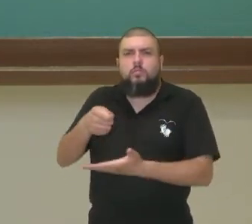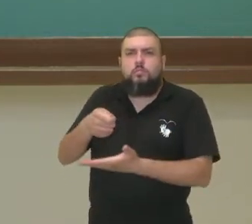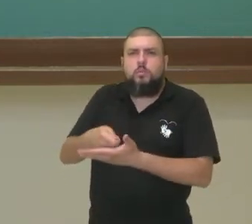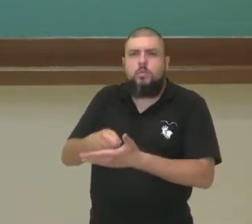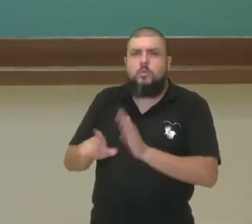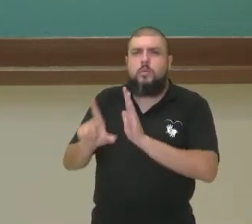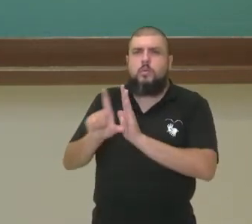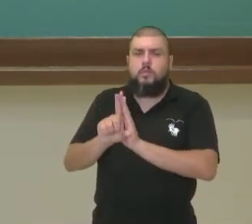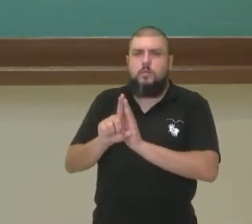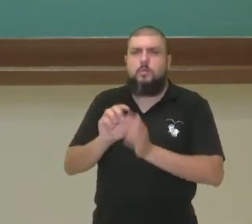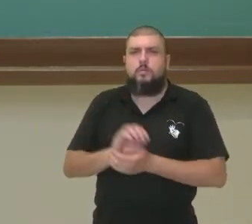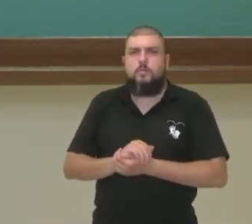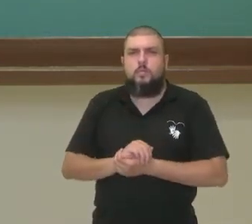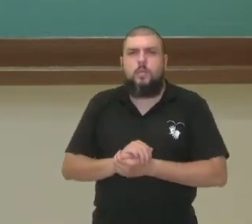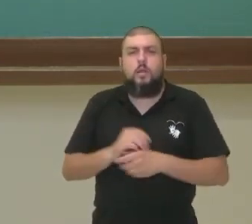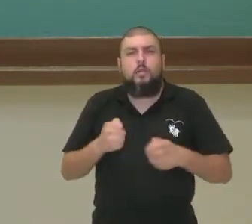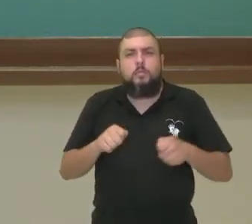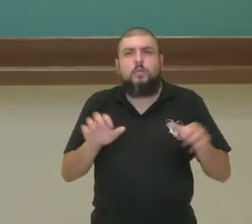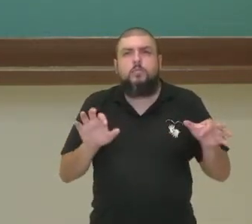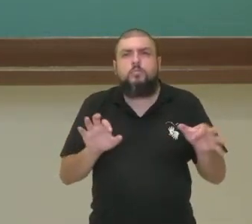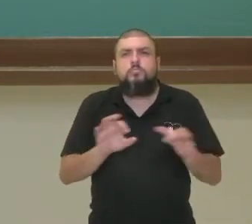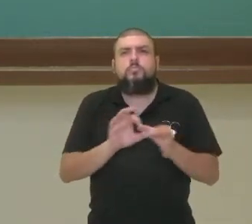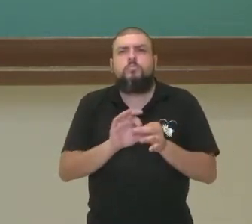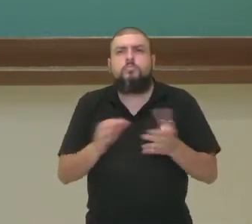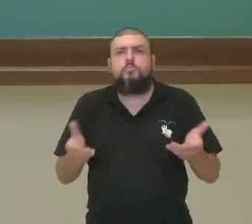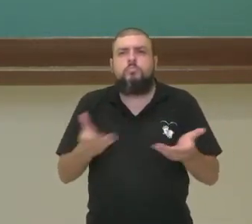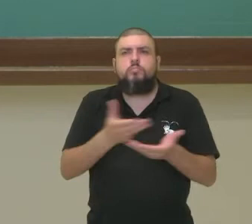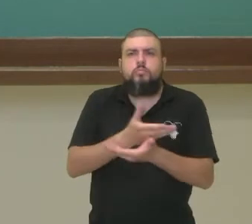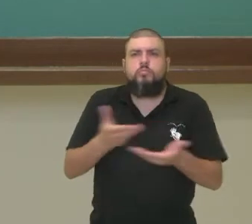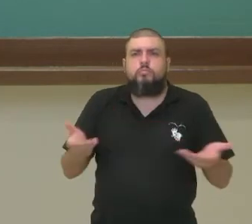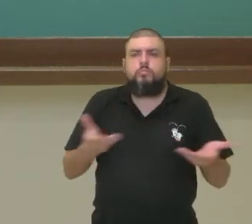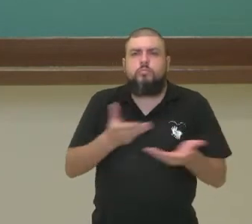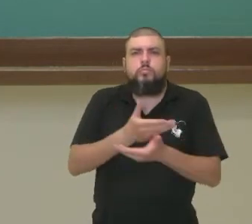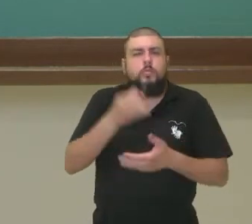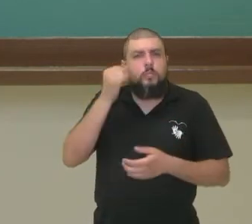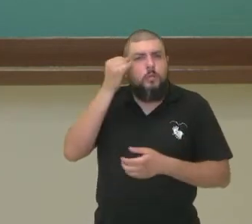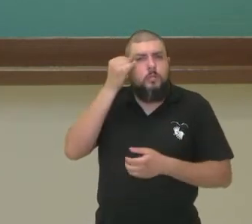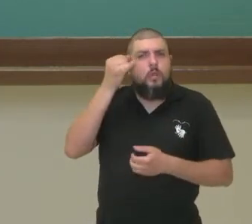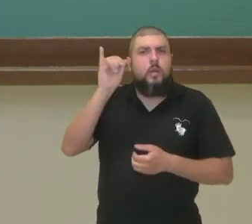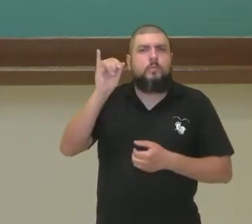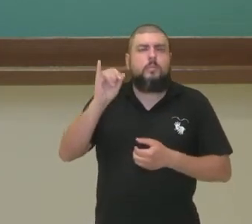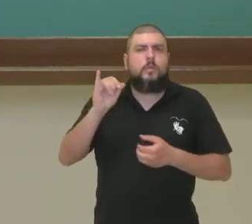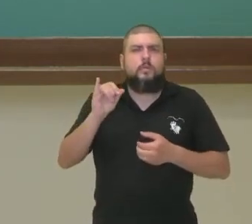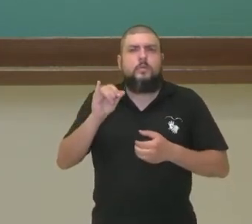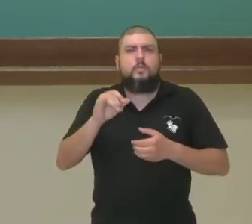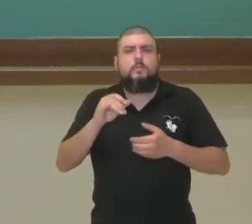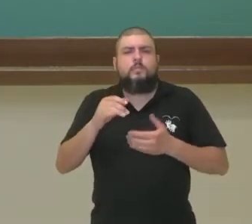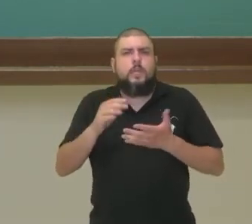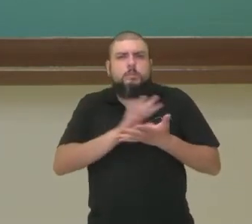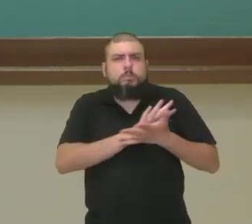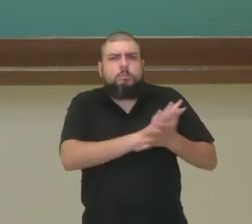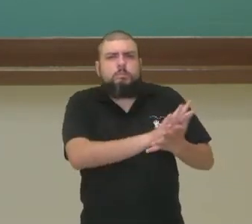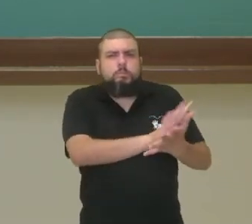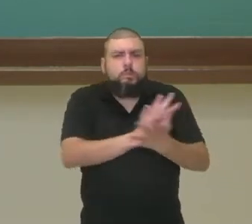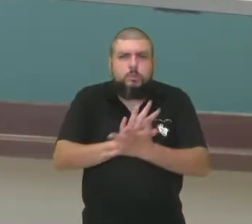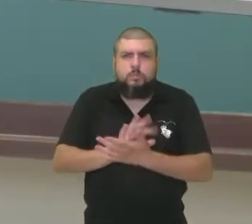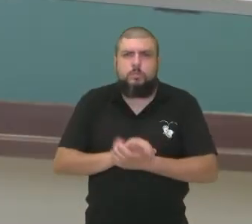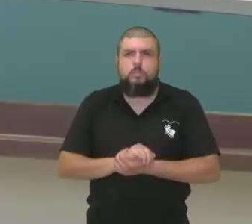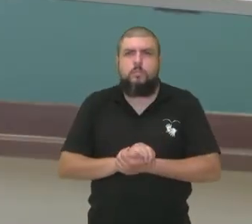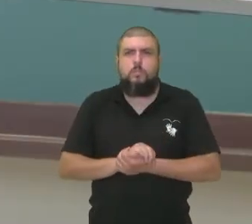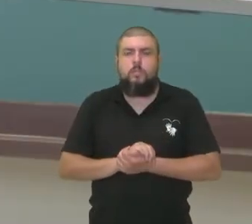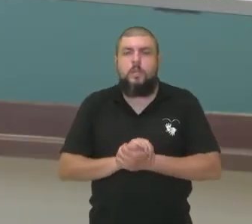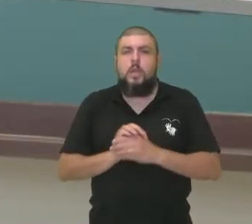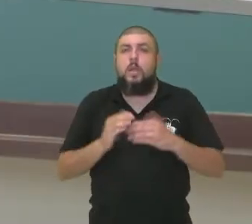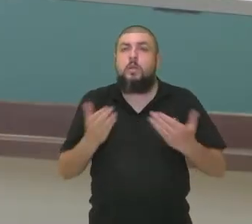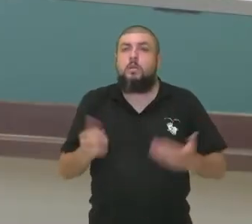tem que limitar o outro poder, justamente para não haver a tirania. Então, a ONU